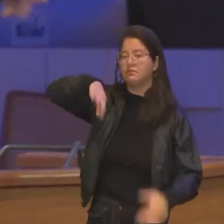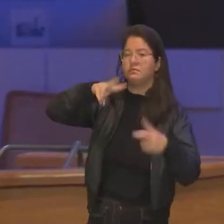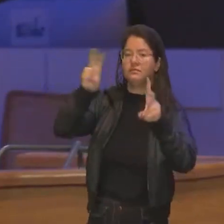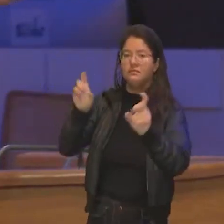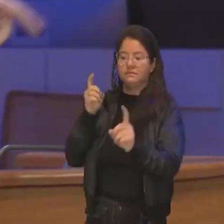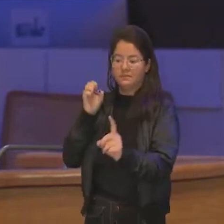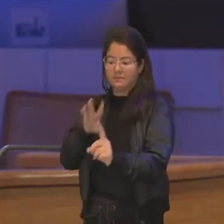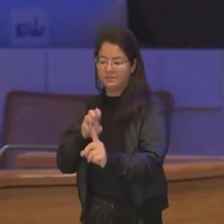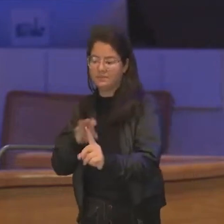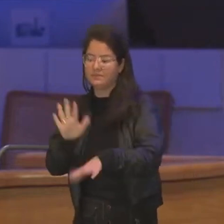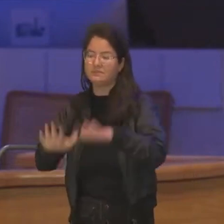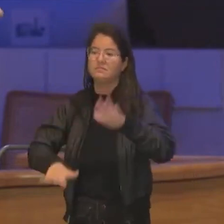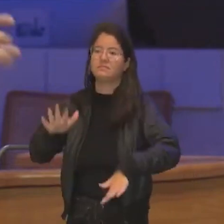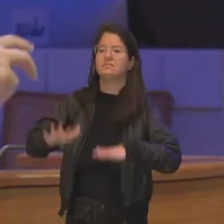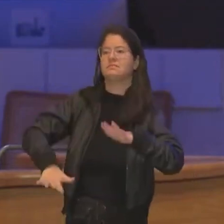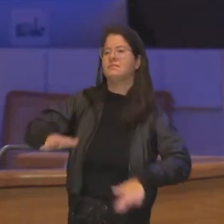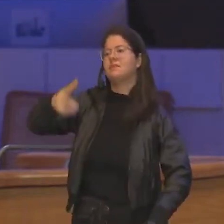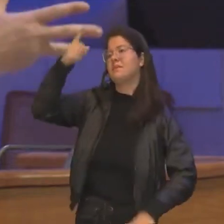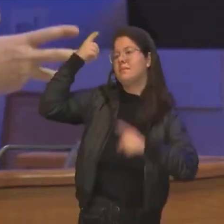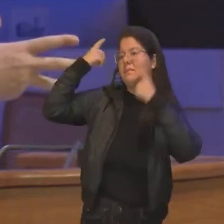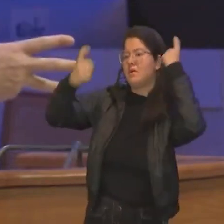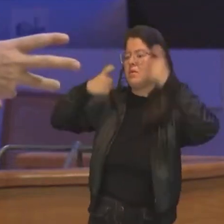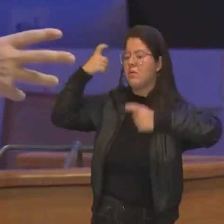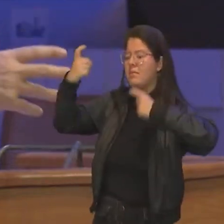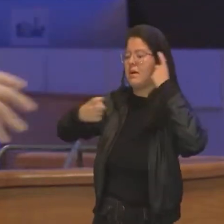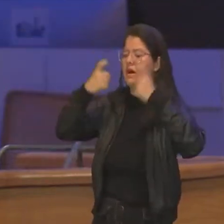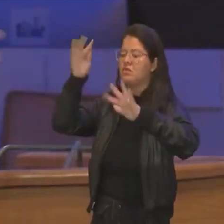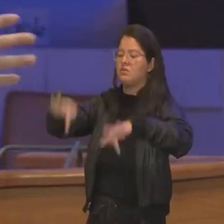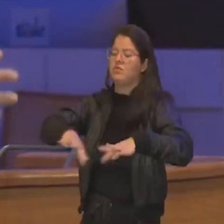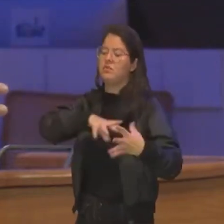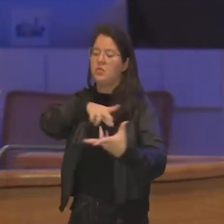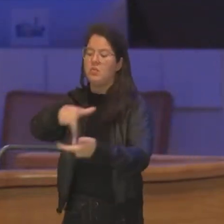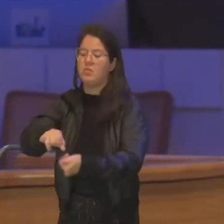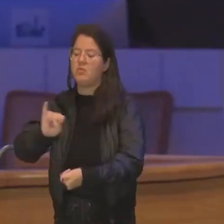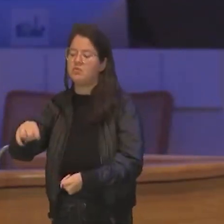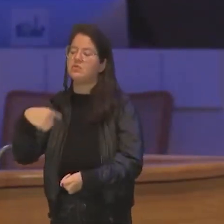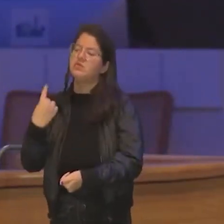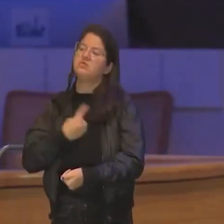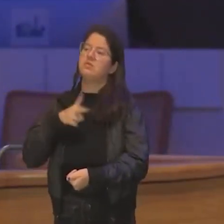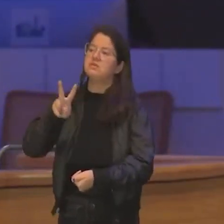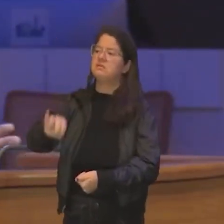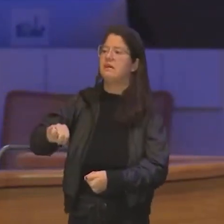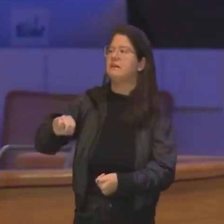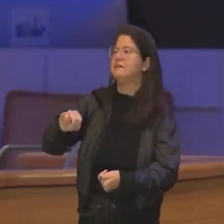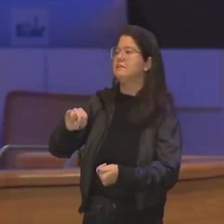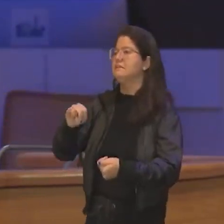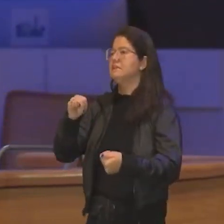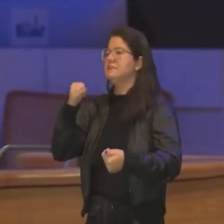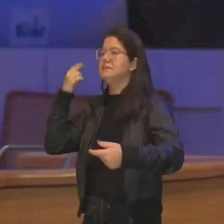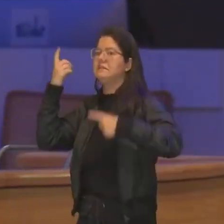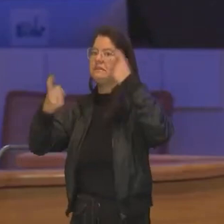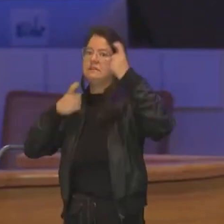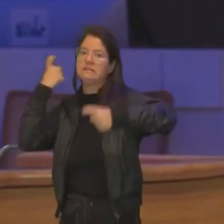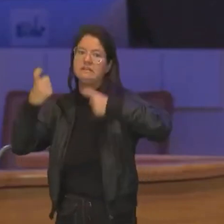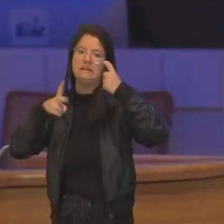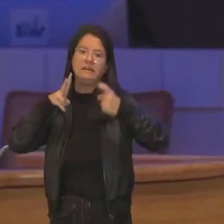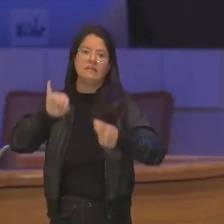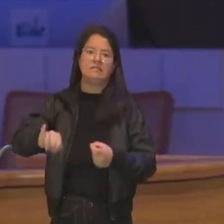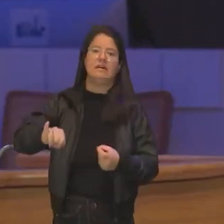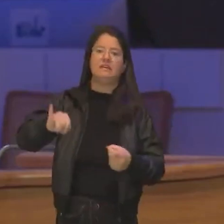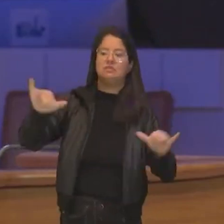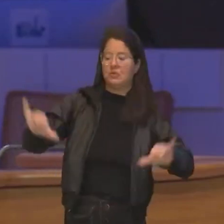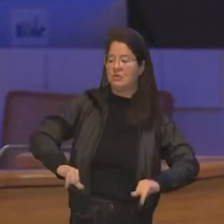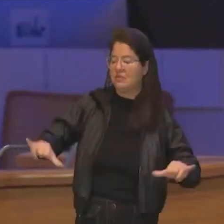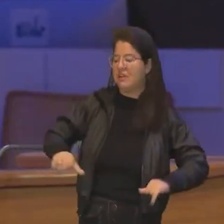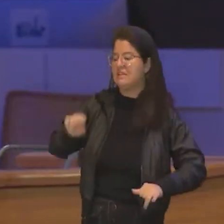vezes estamos preocupados com o fim do mundo, se nós vamos subir ou não, se passaremos pela grande tribulação, se o dízimo é ou não do Novo